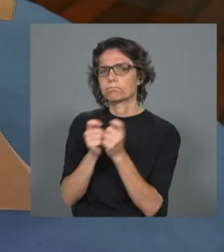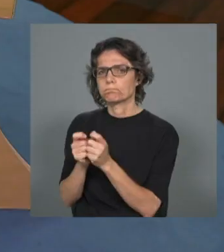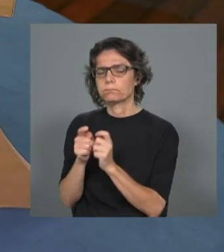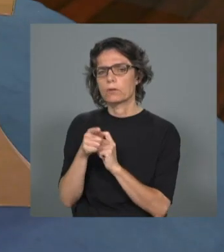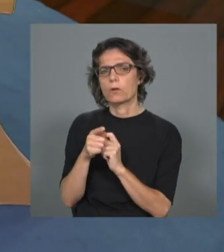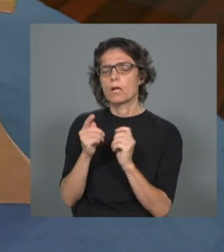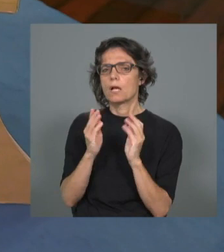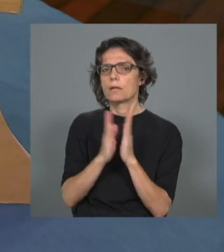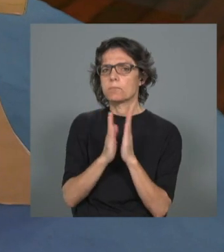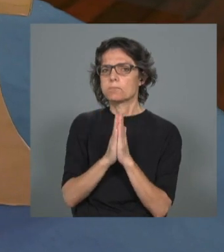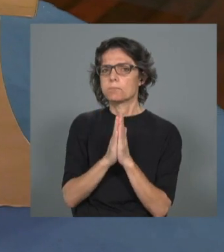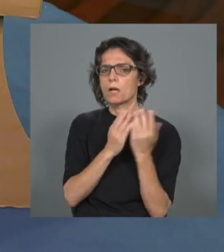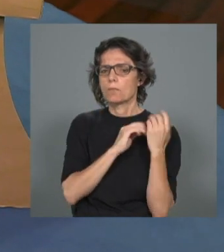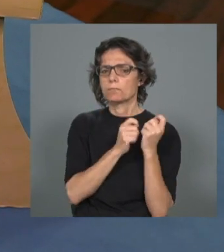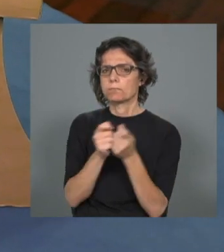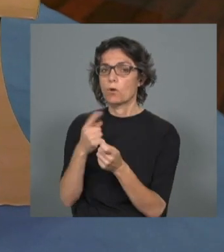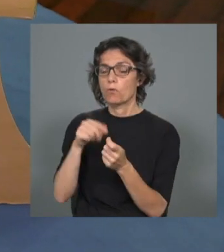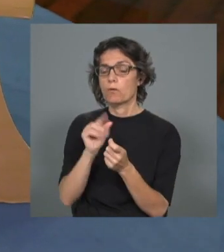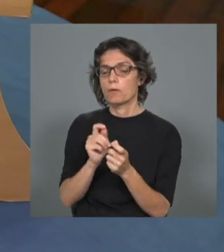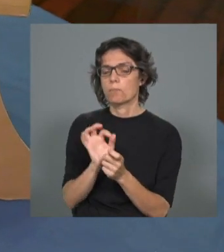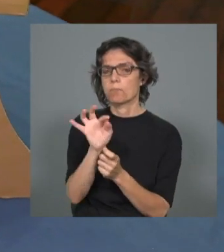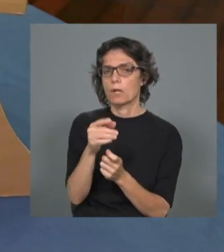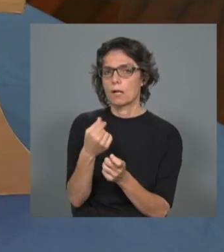igreja sinodal queremos dar um contributo